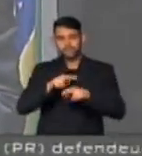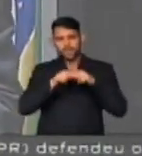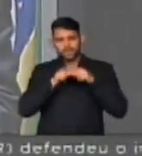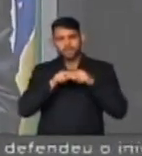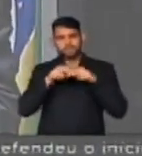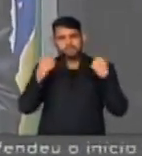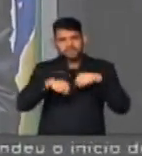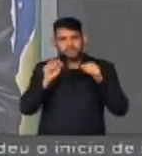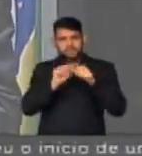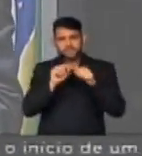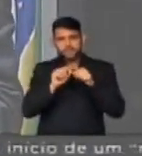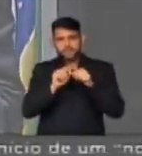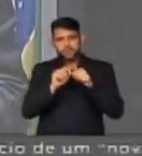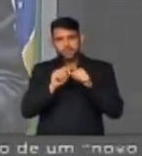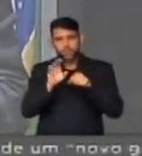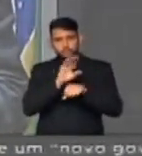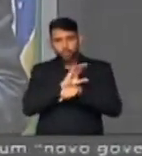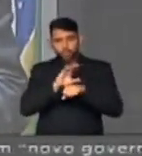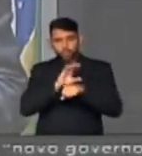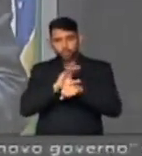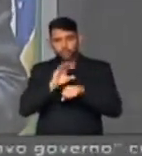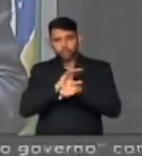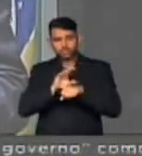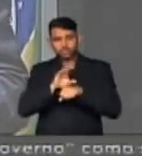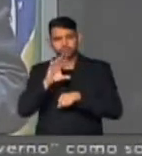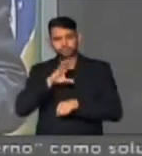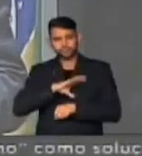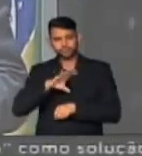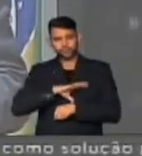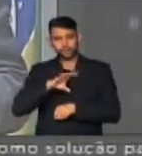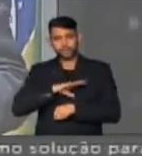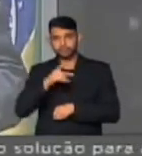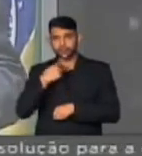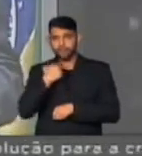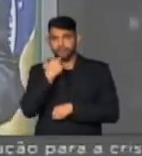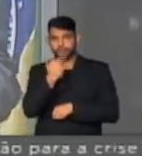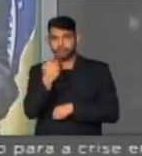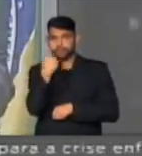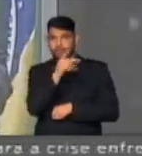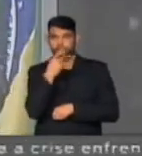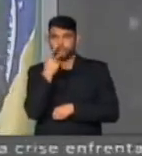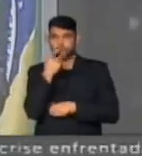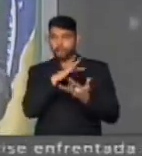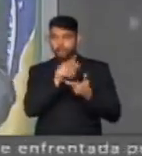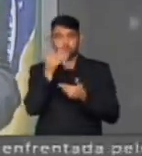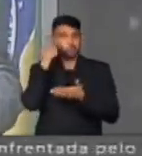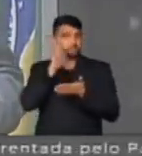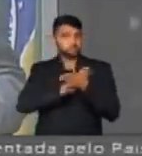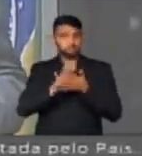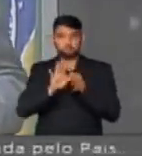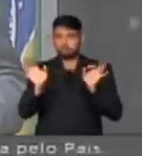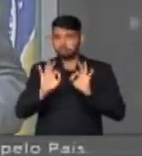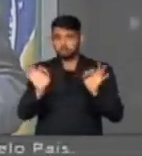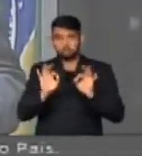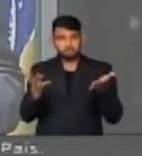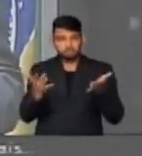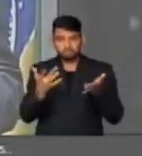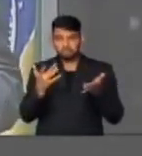menos devia fazer um cursinho de português, porque a linguagem que ela fala o mundo não entende.